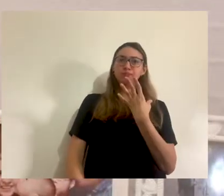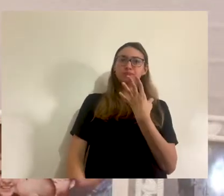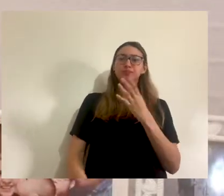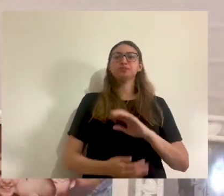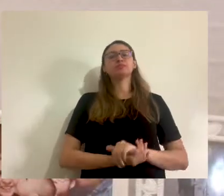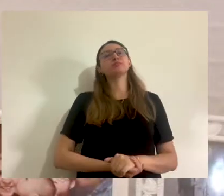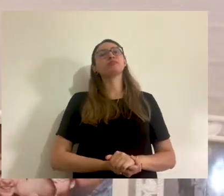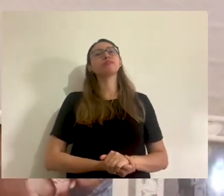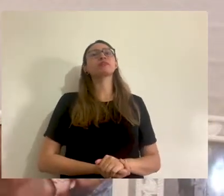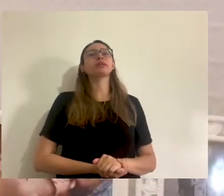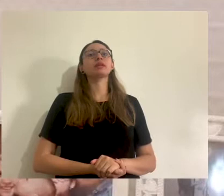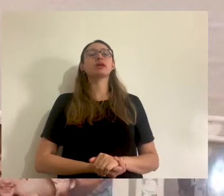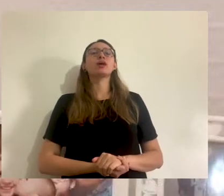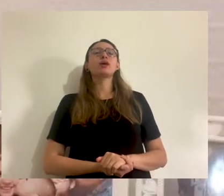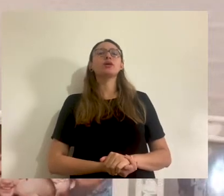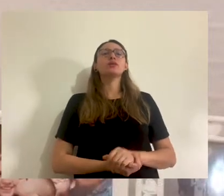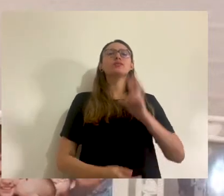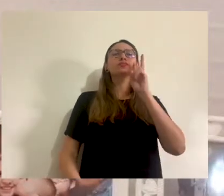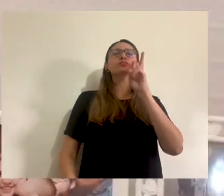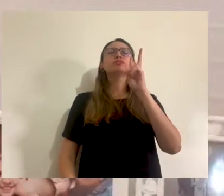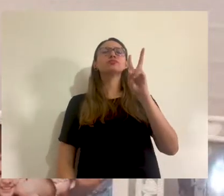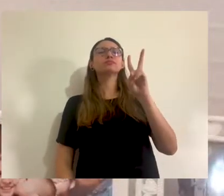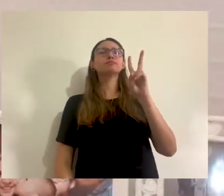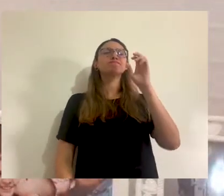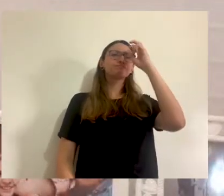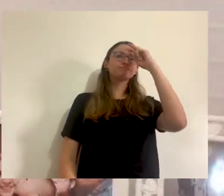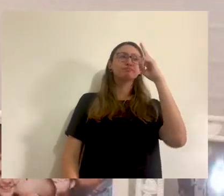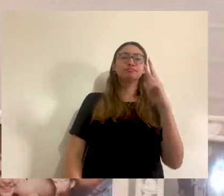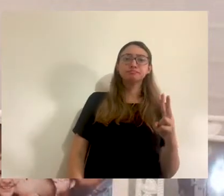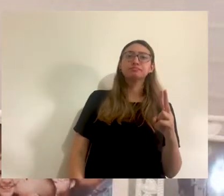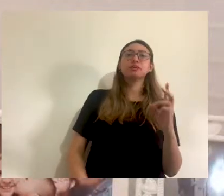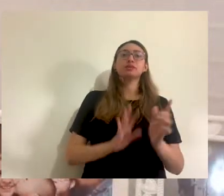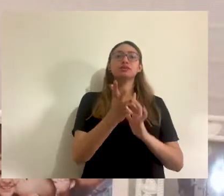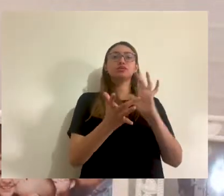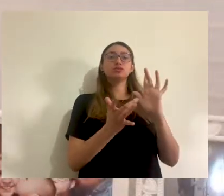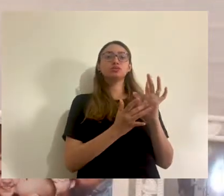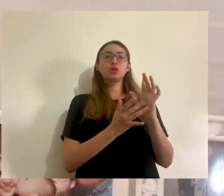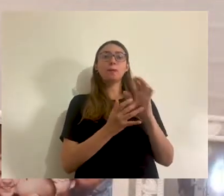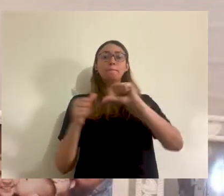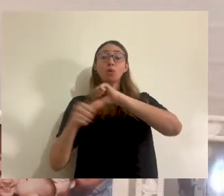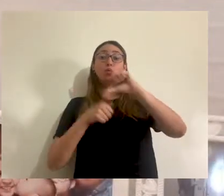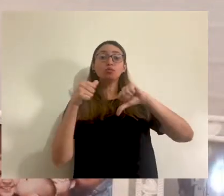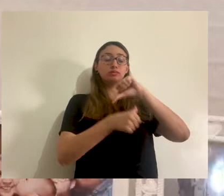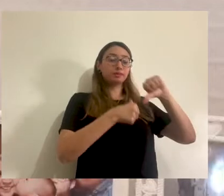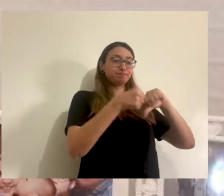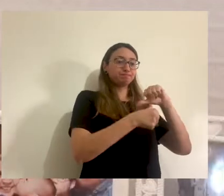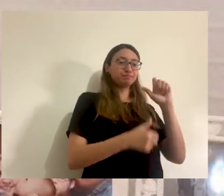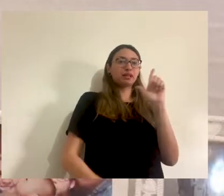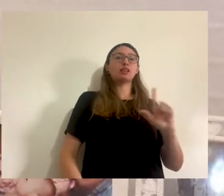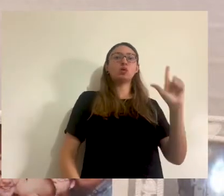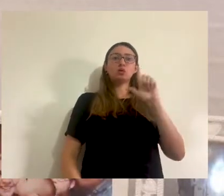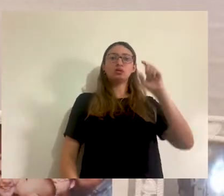virtude. Observando então essa parábola, nós vemos que Jesus inverte a lógica. O santo,